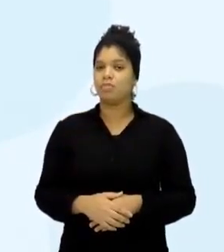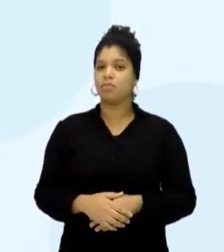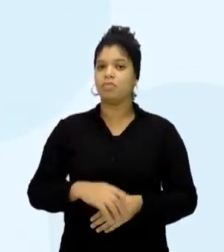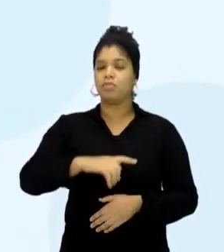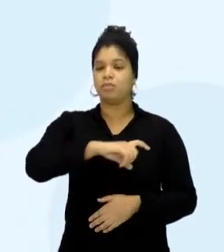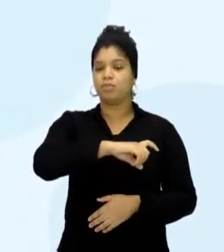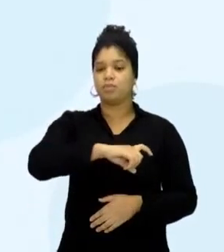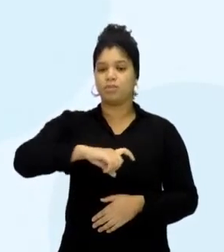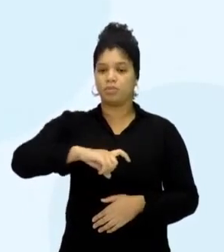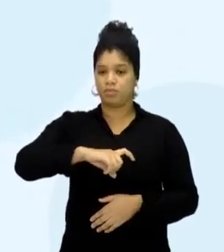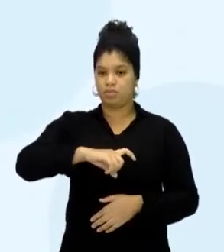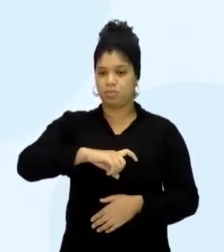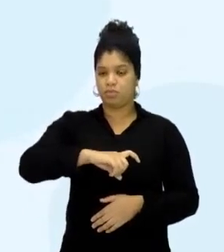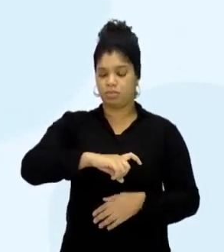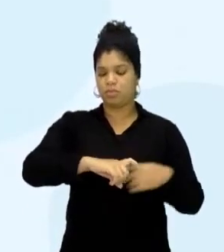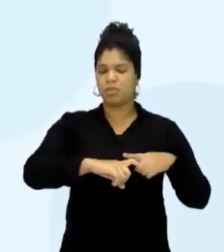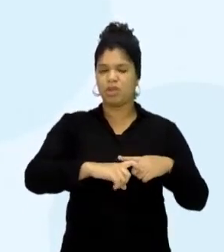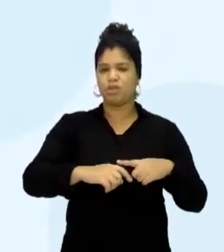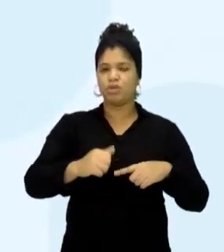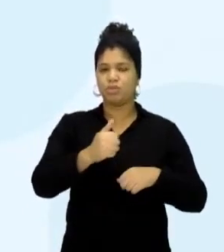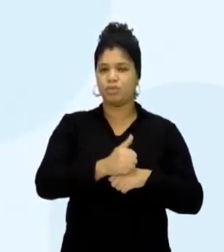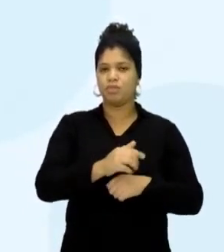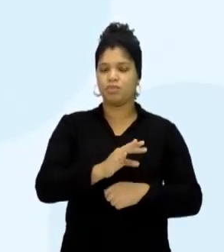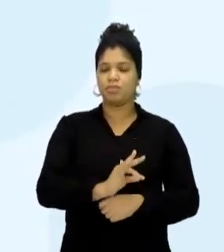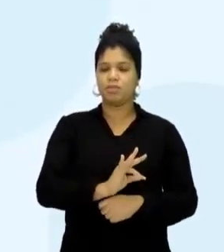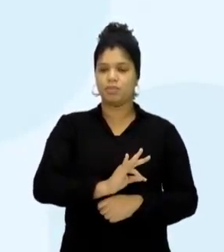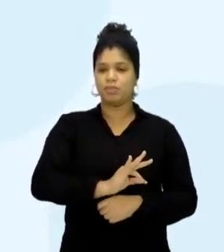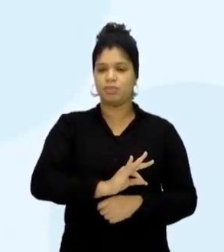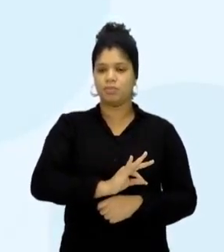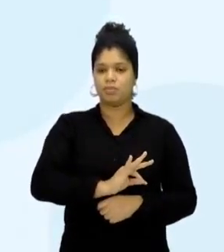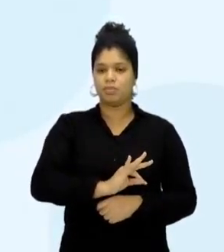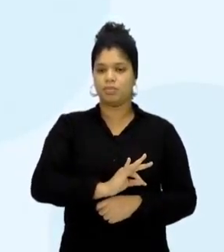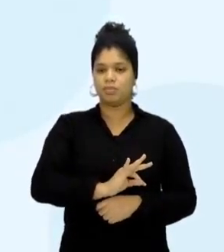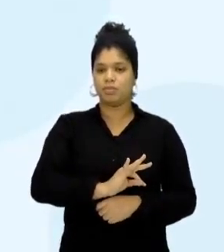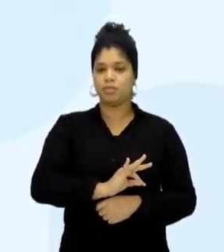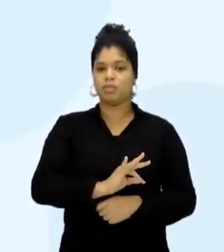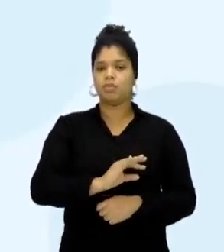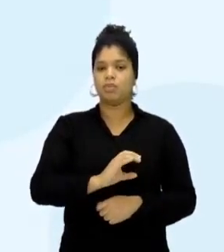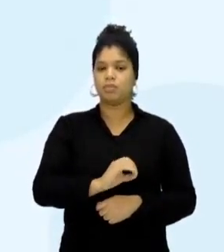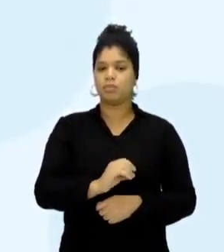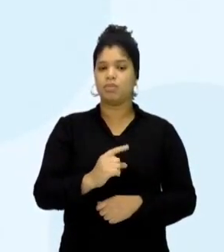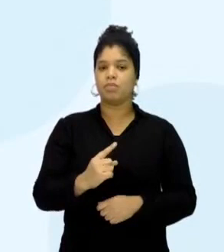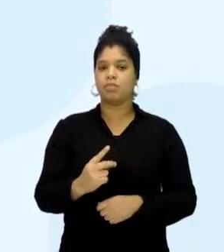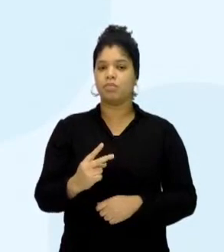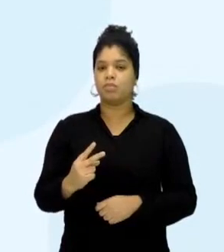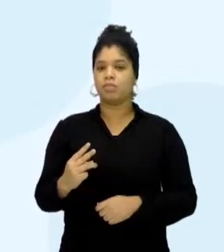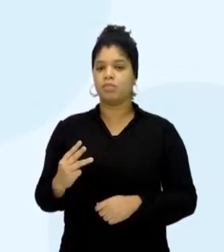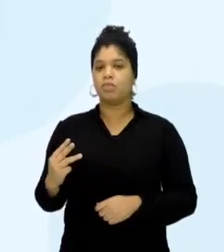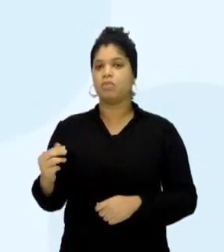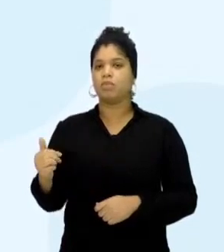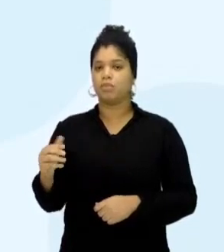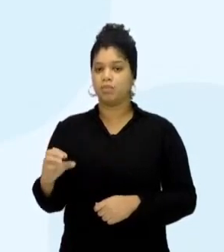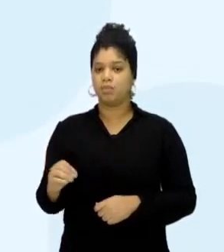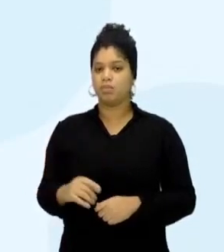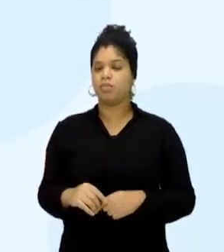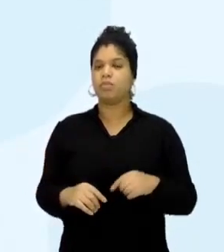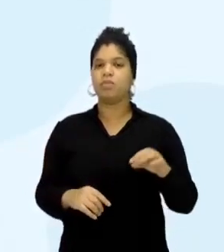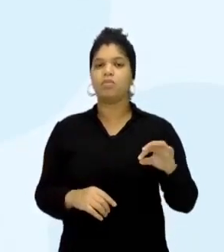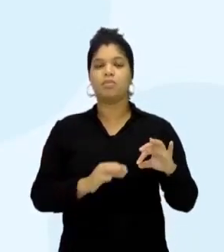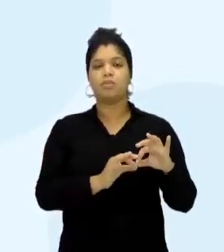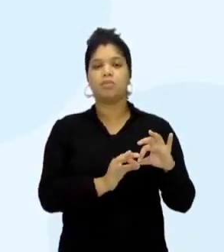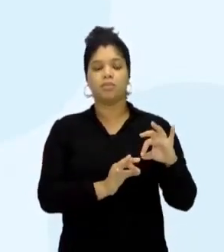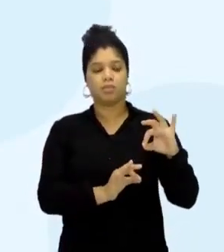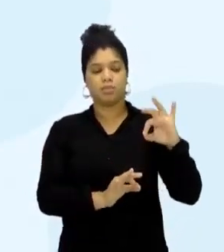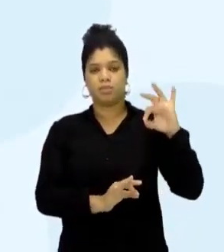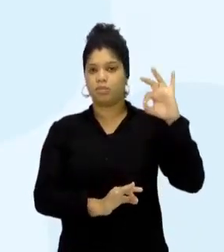né, no padrão, mas vai ser o T, que é a nossa quantidade de anos. De 0 até 10, de 1 em 1. Tá bom. E na nossa vertical